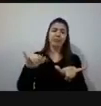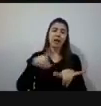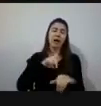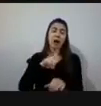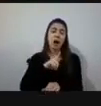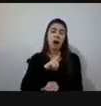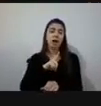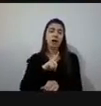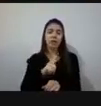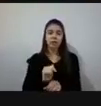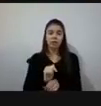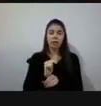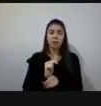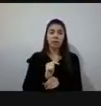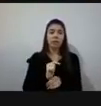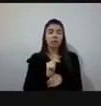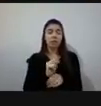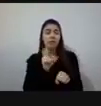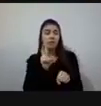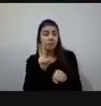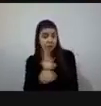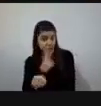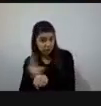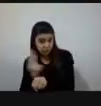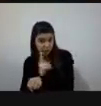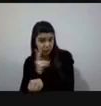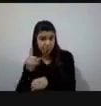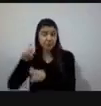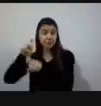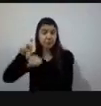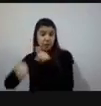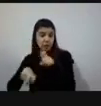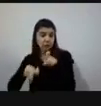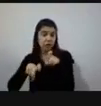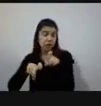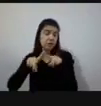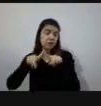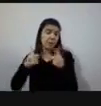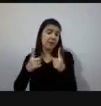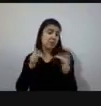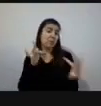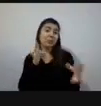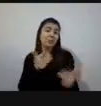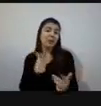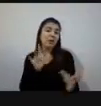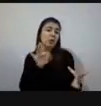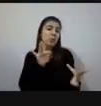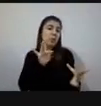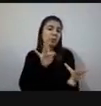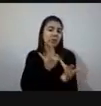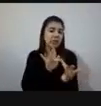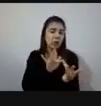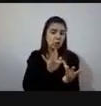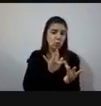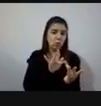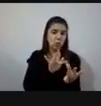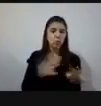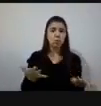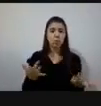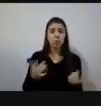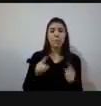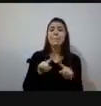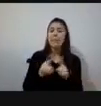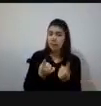às vezes existe a violência sexual, mas não tem nenhum contato físico, e mesmo assim está ocorrendo uma violência